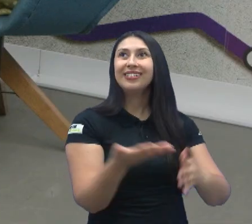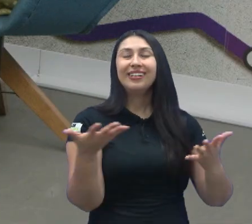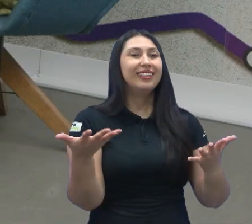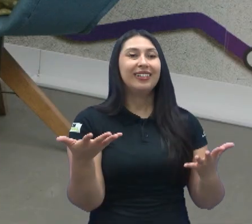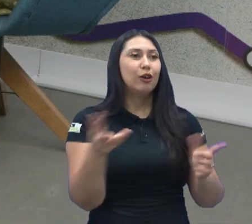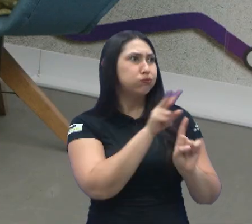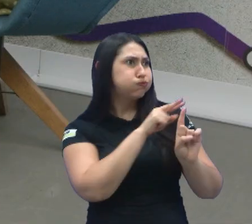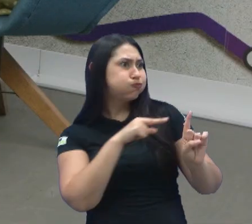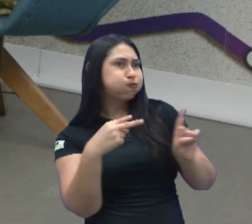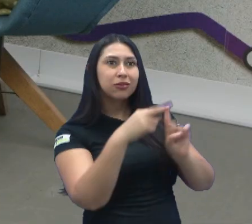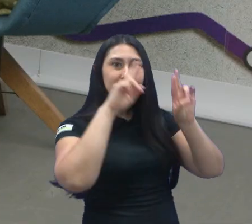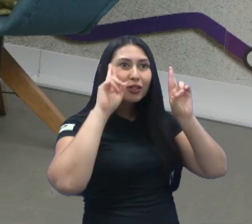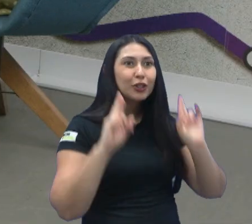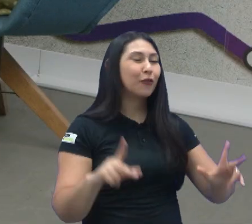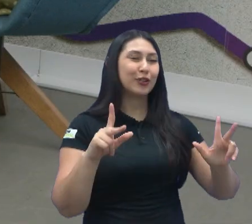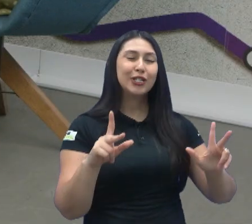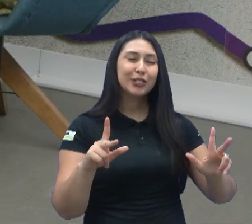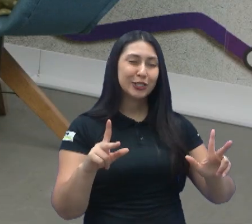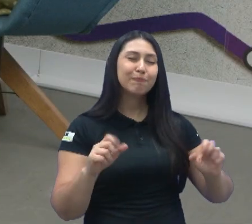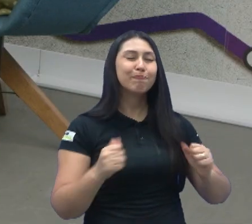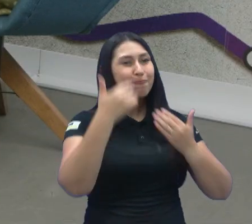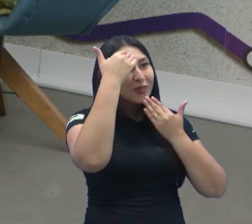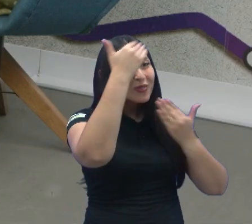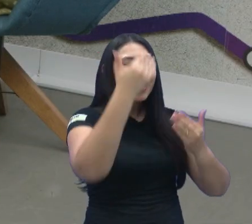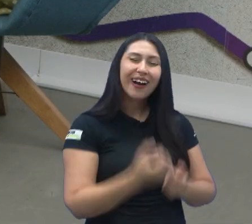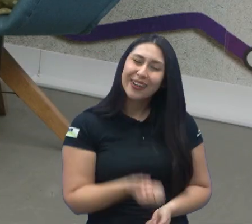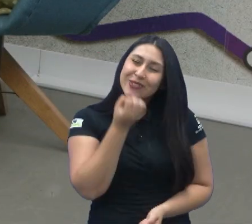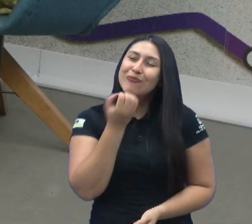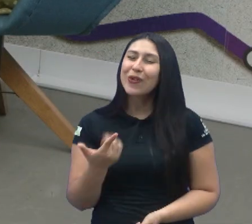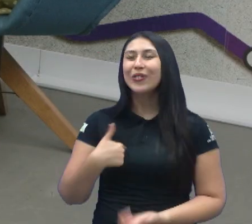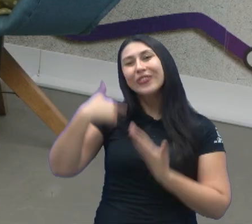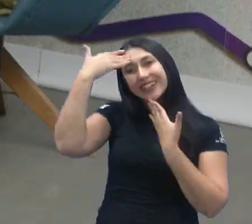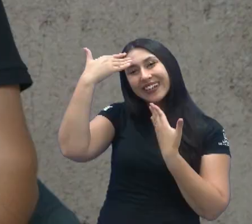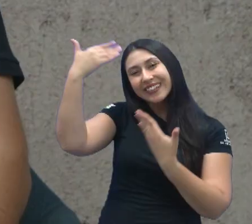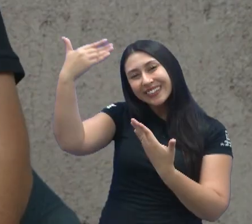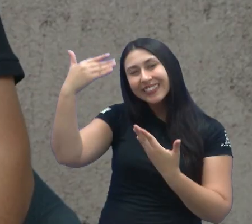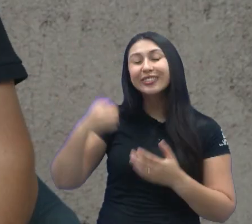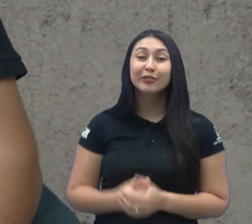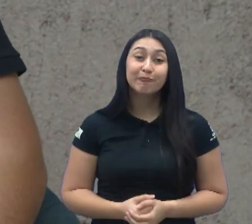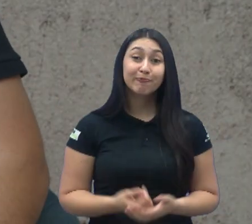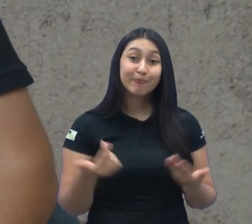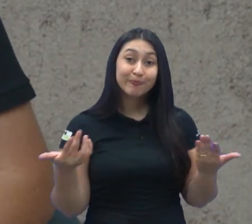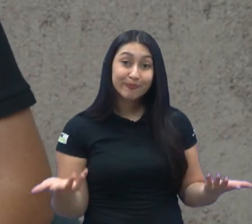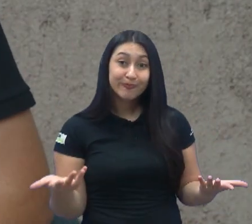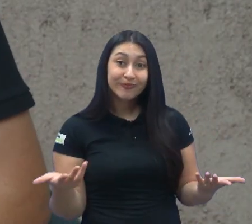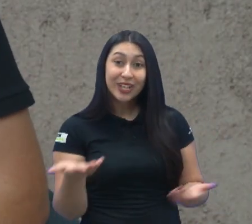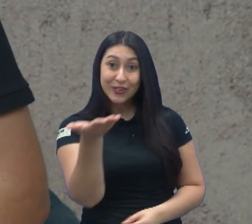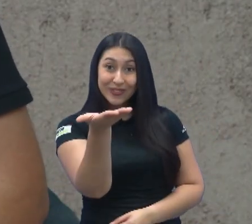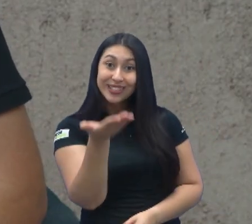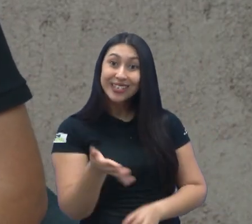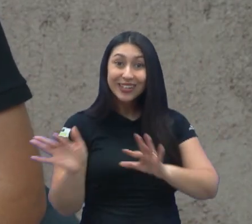visão, né? Essa é a intenção do programa. Muito obrigado. Que bom, eu que agradeço. Valeu, muito obrigado mesmo. E olha só, gente, a você que nos